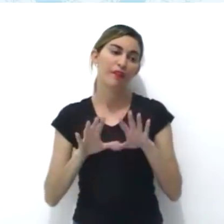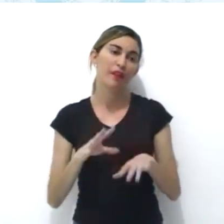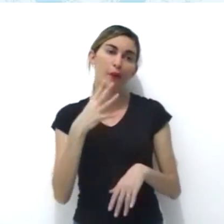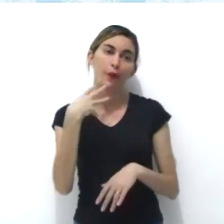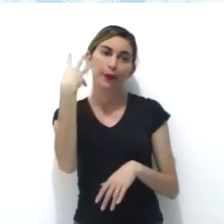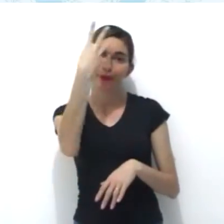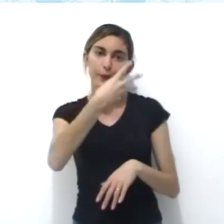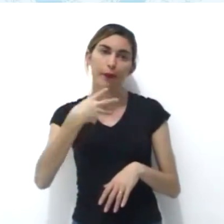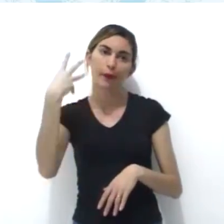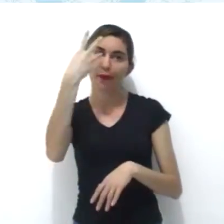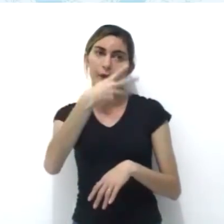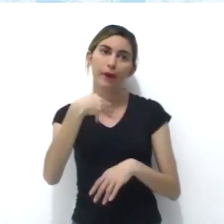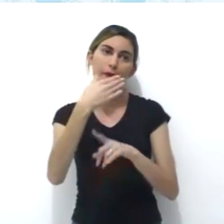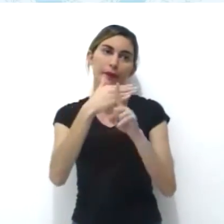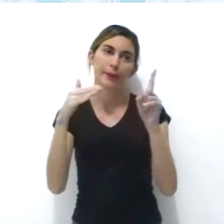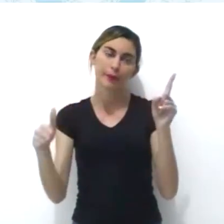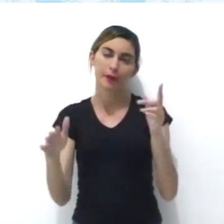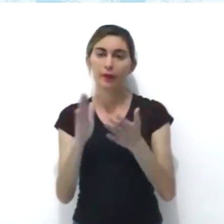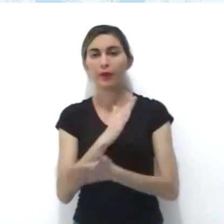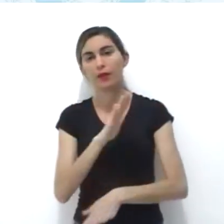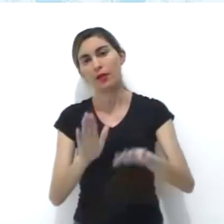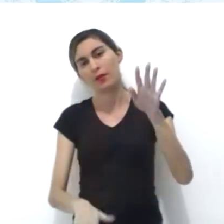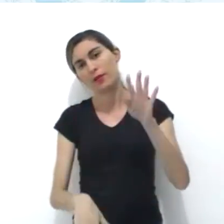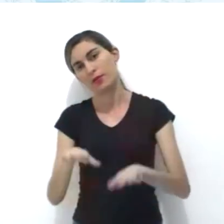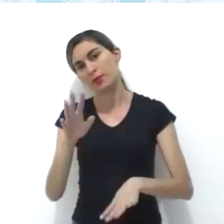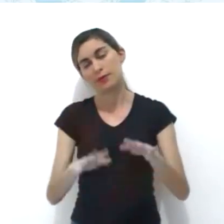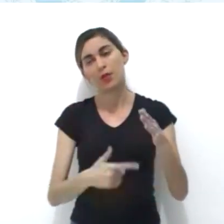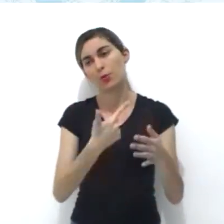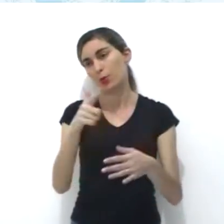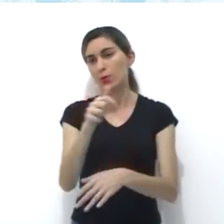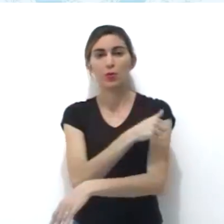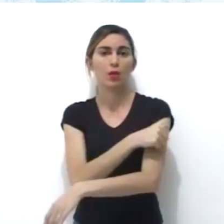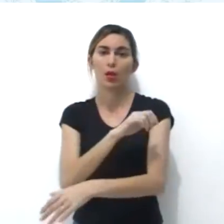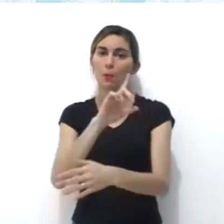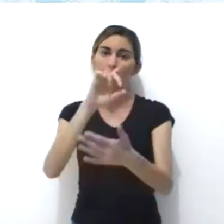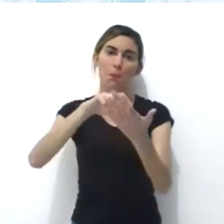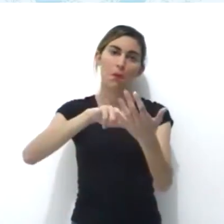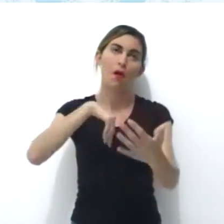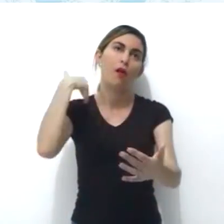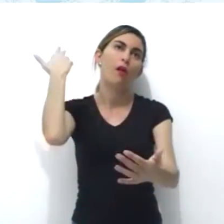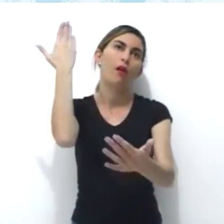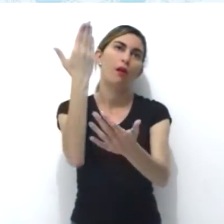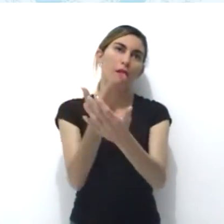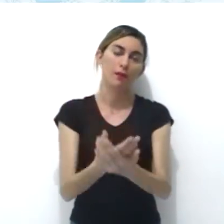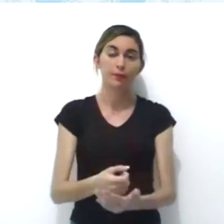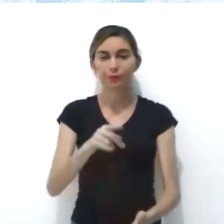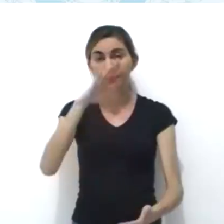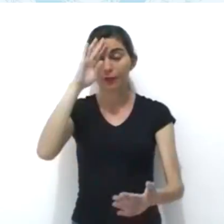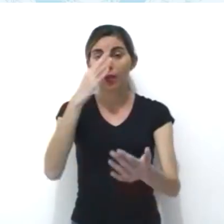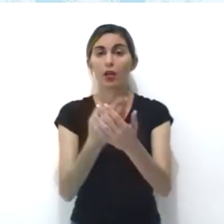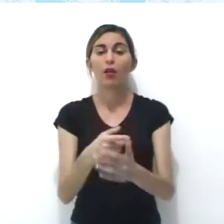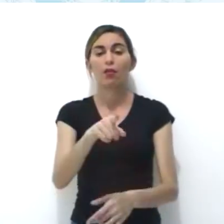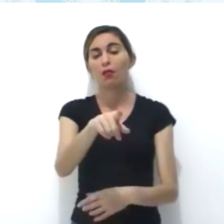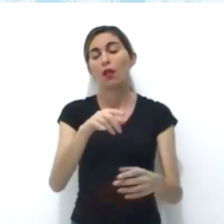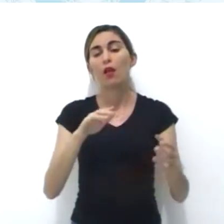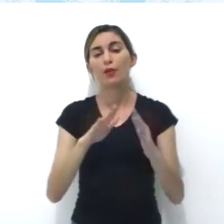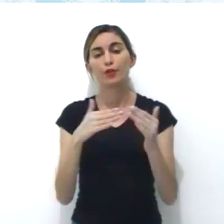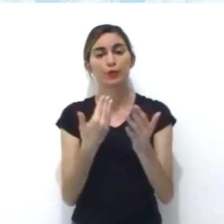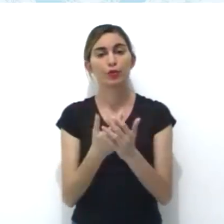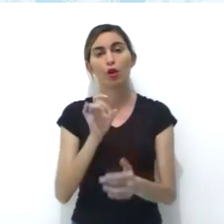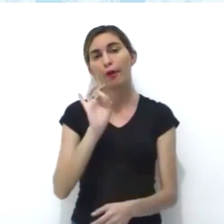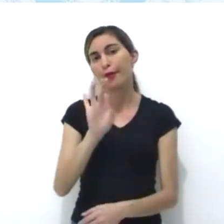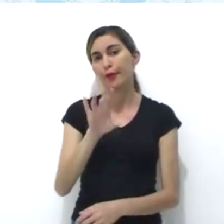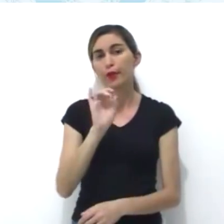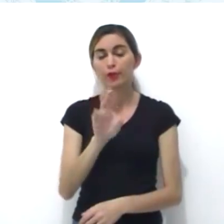lá, ficam 4 horas e meia, algumas vezes, né? Outros alunos ficam o dia inteiro na escola e acredita que a escola